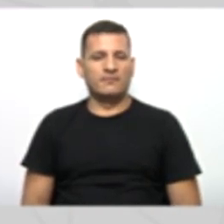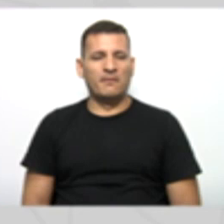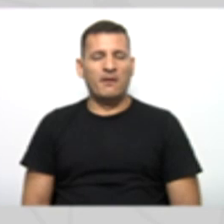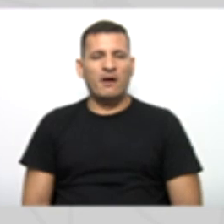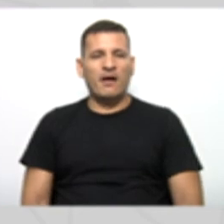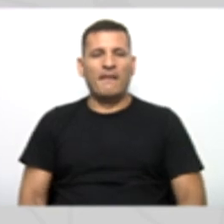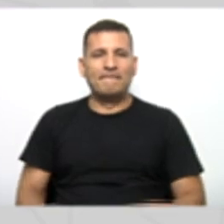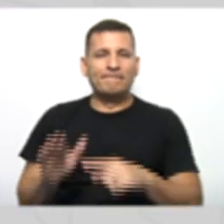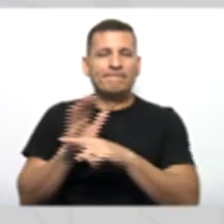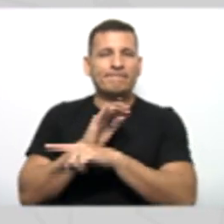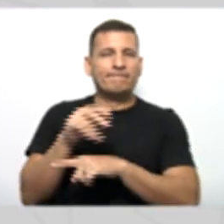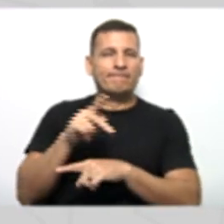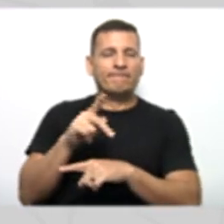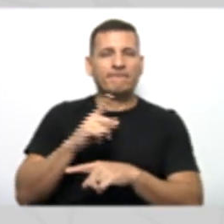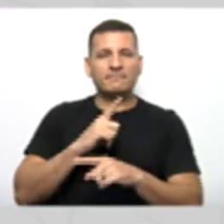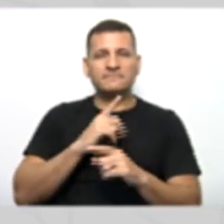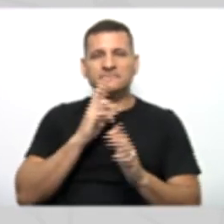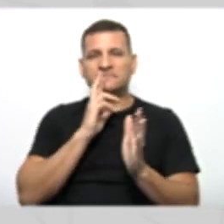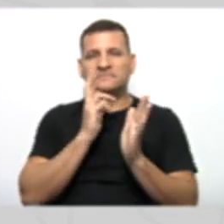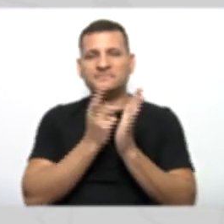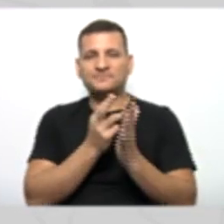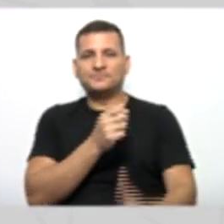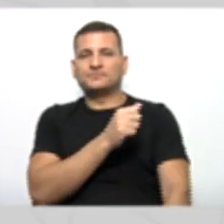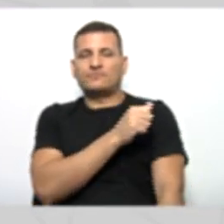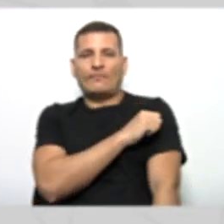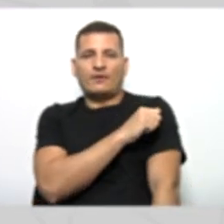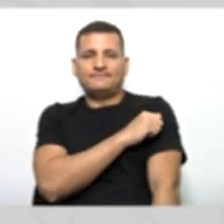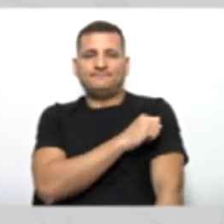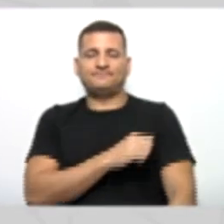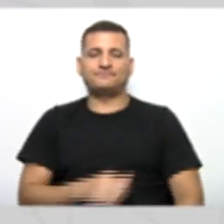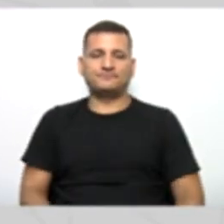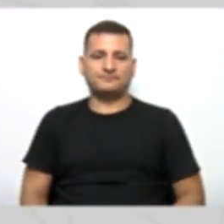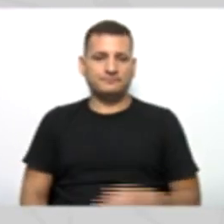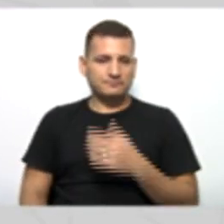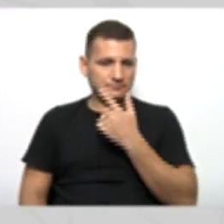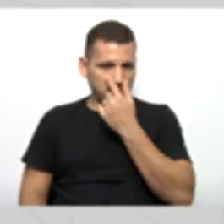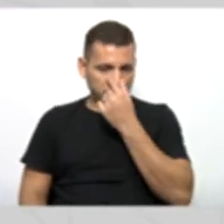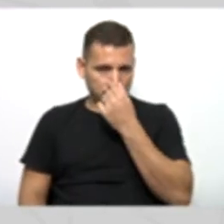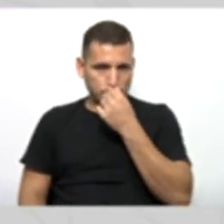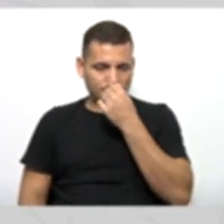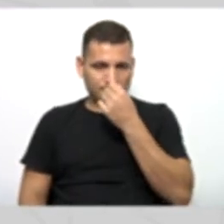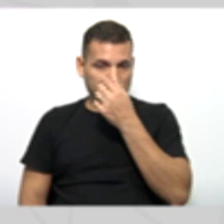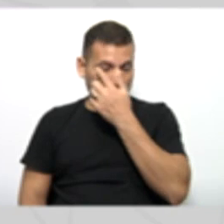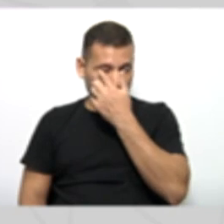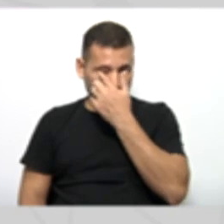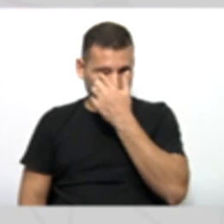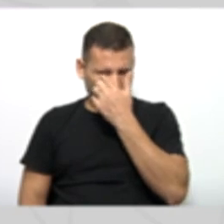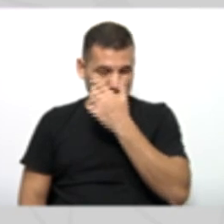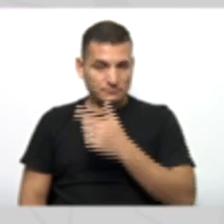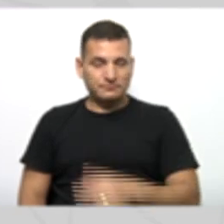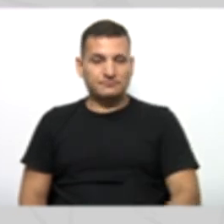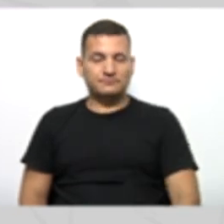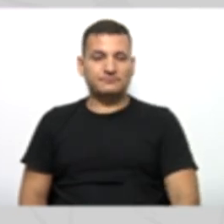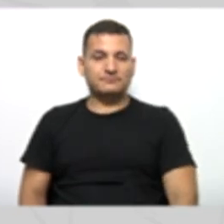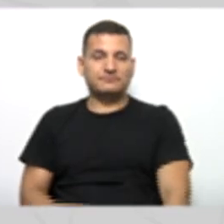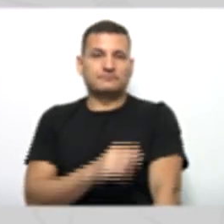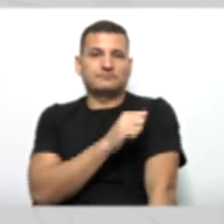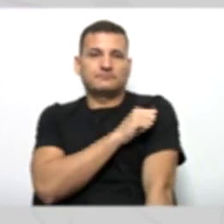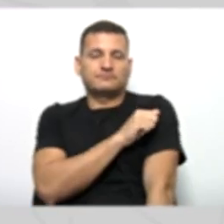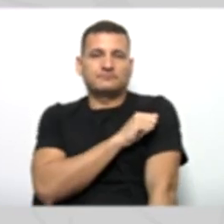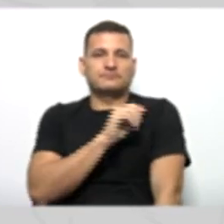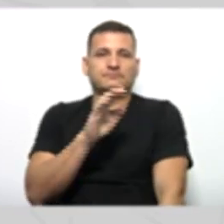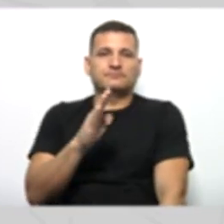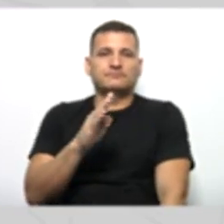teve participação aí? Como que o pessoal aí responderam? Teve sim, a aluna Bruna, né, do Polo de São Miguel, respondeu,